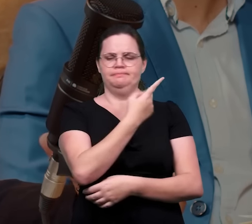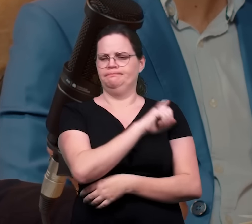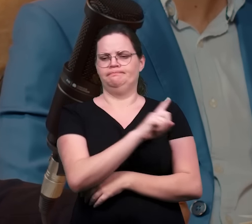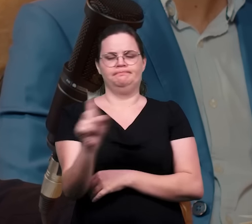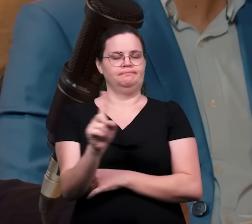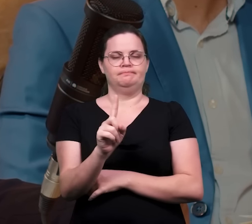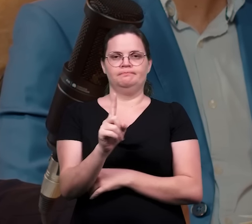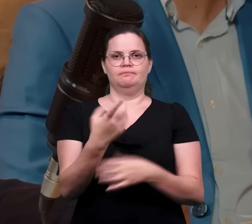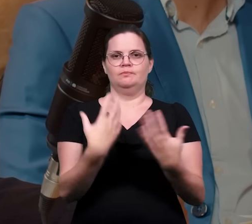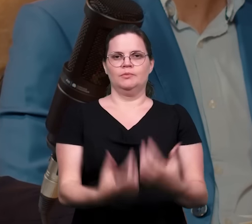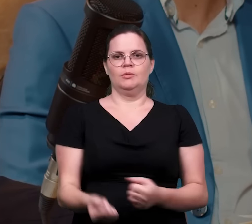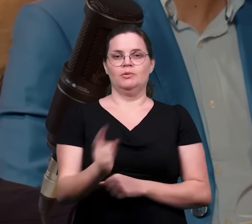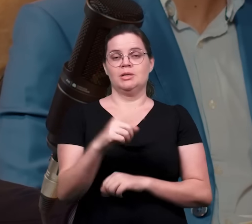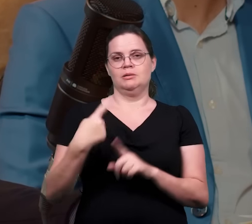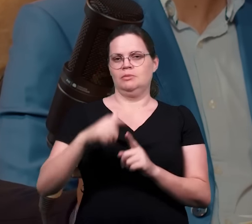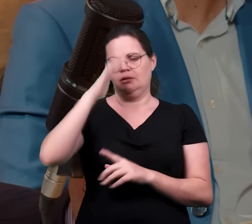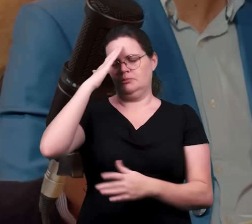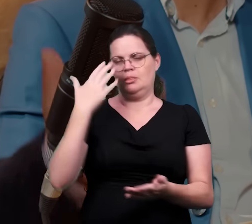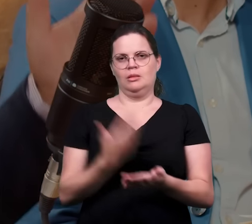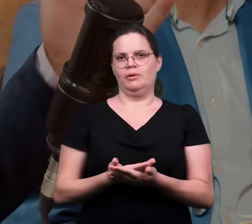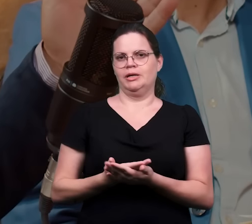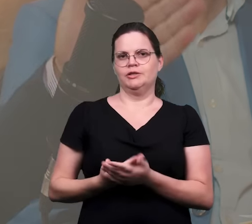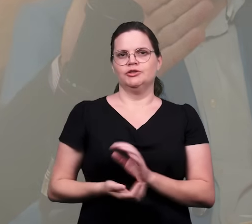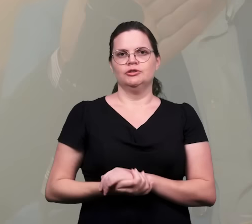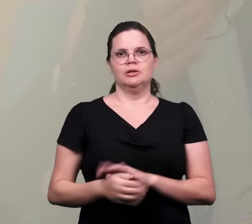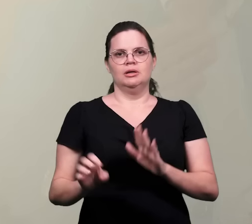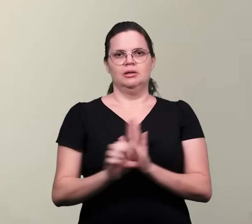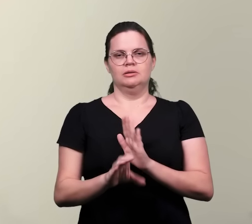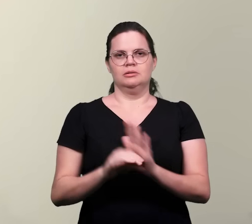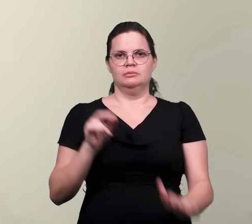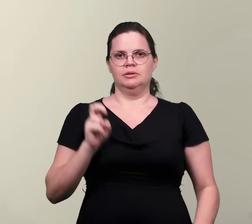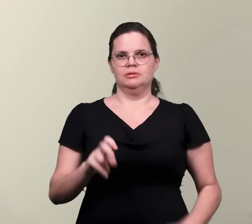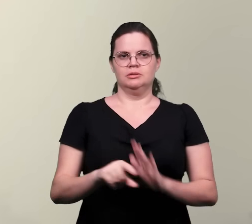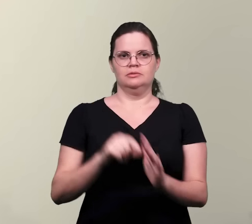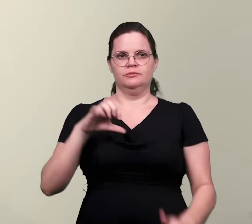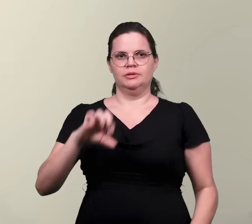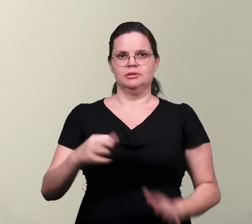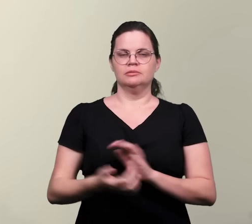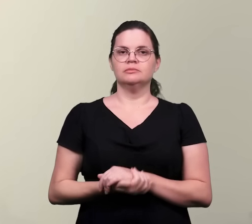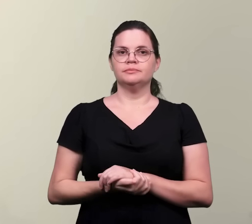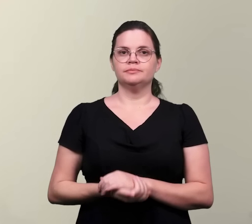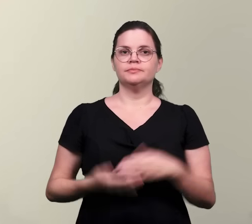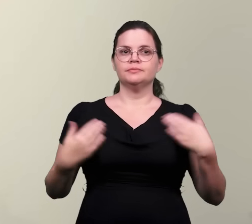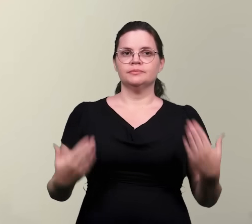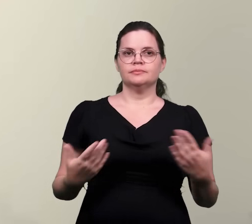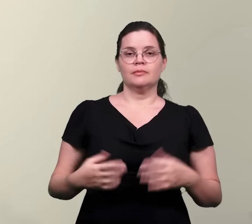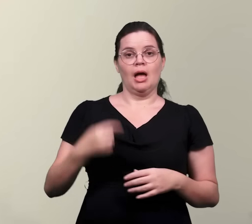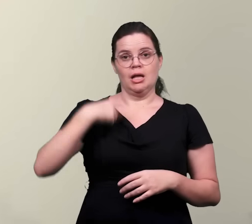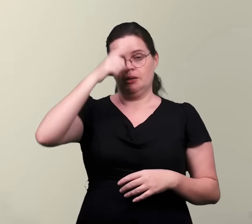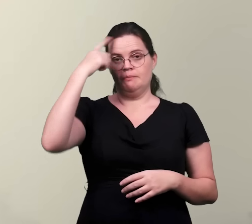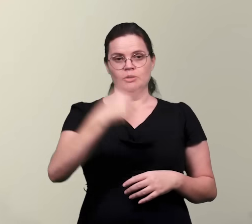não crendo ali na palavra de Deus, a palavra nos fala, em Êxodo 5:9, agrave-se o serviço sobre